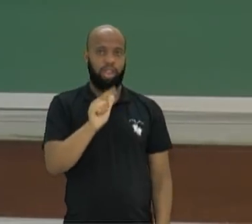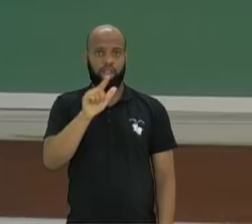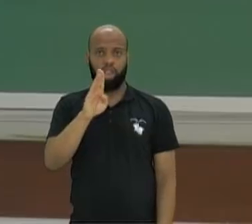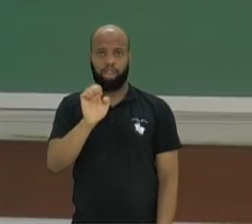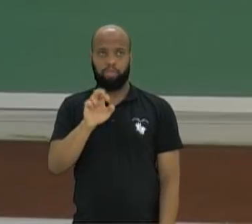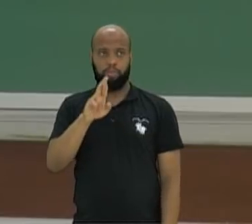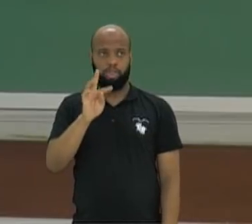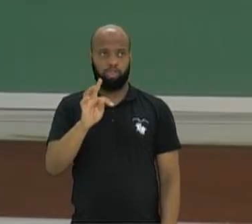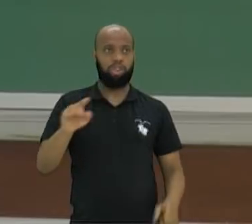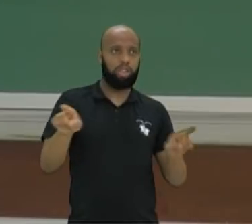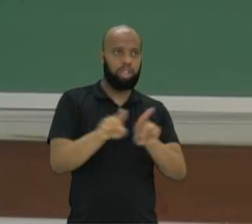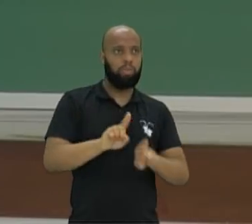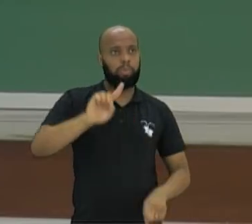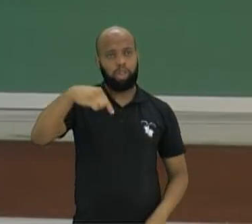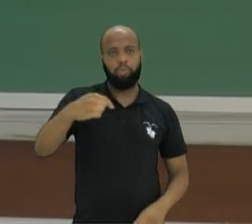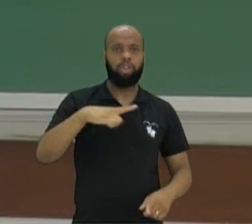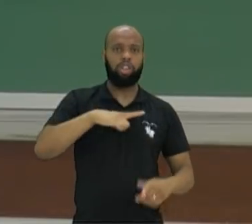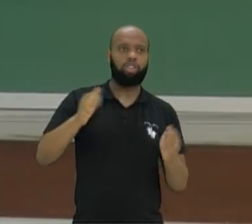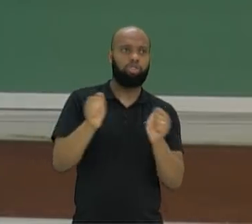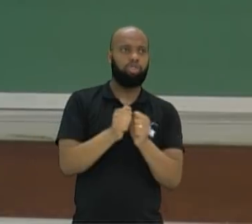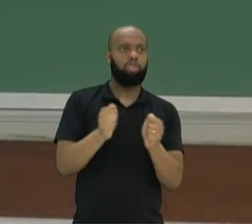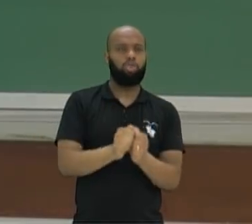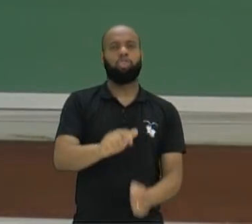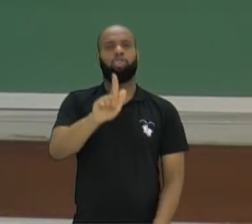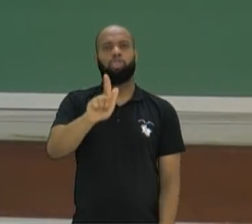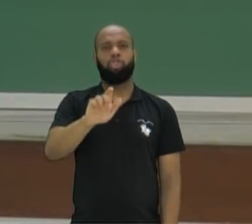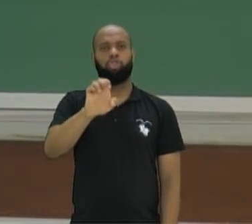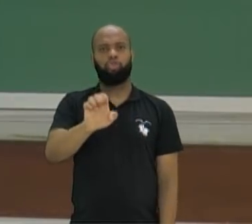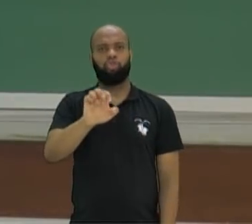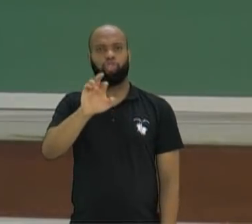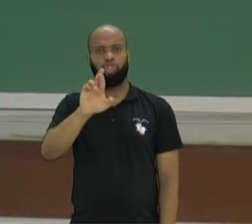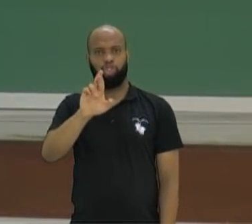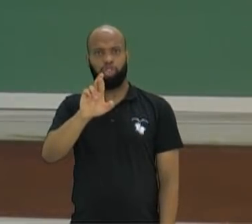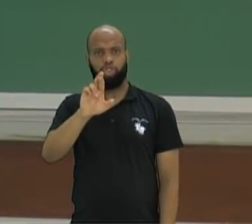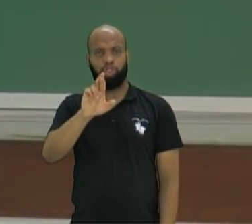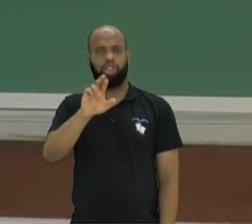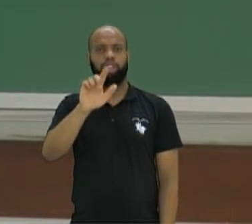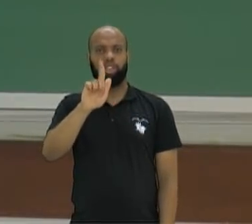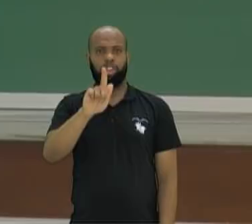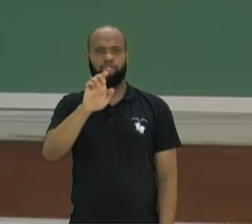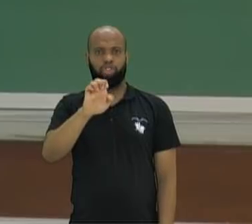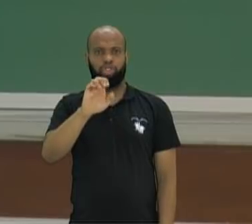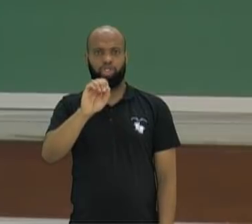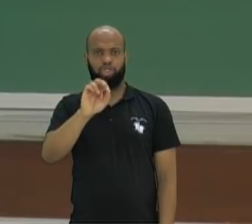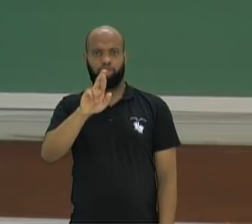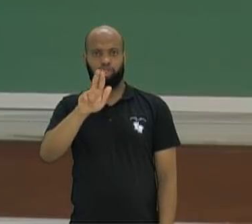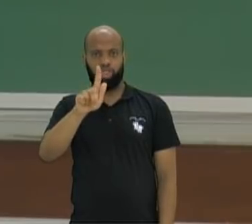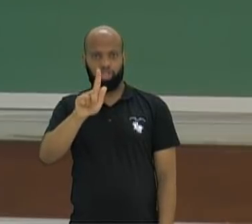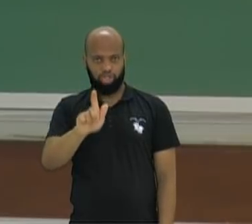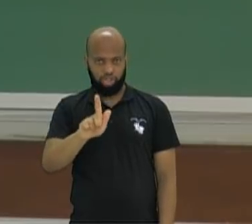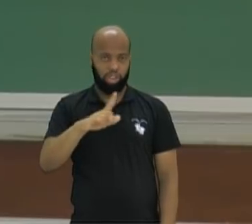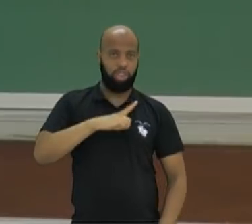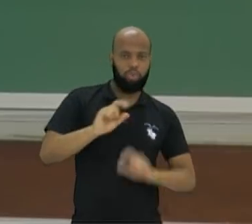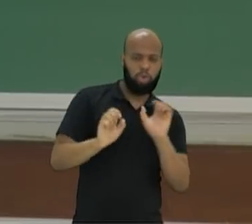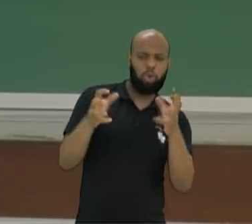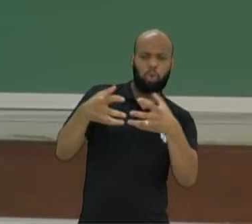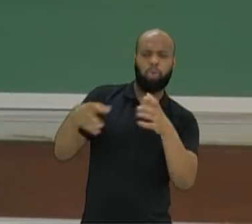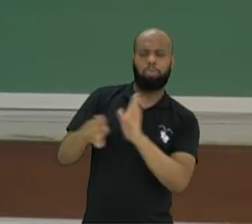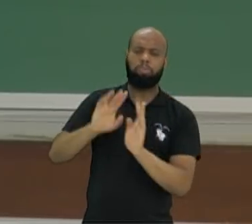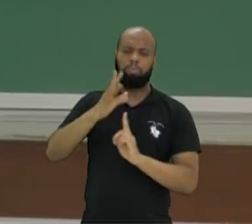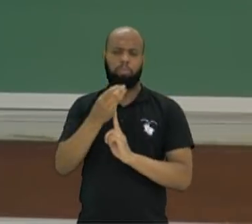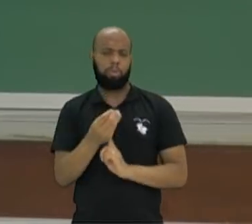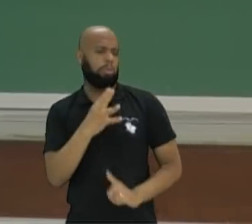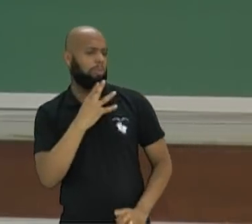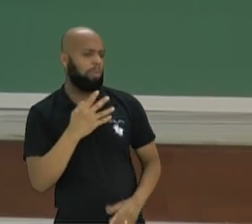George Margraf. Mas, imagina, dava até um status, né, para o Maurício. Né? A minha comitiva de artistas, estou trazendo aqui